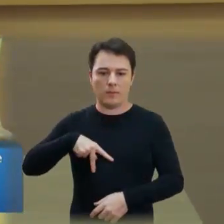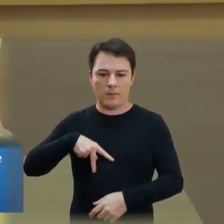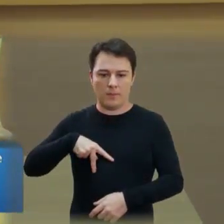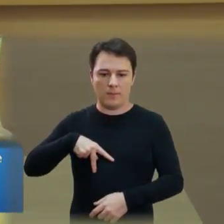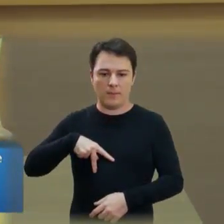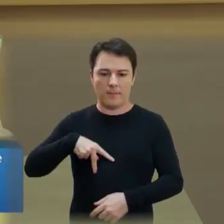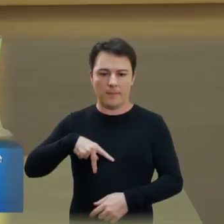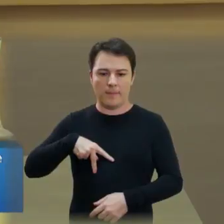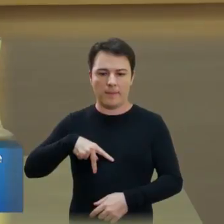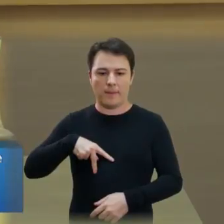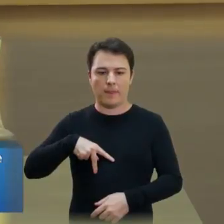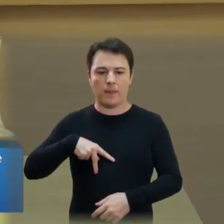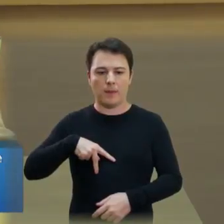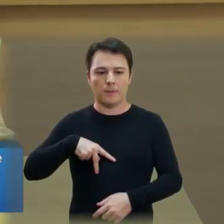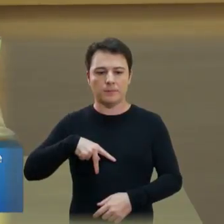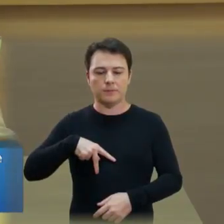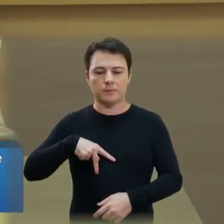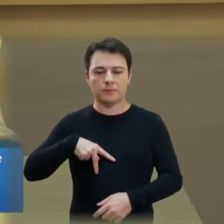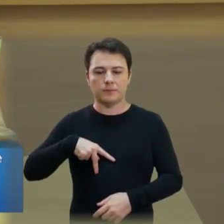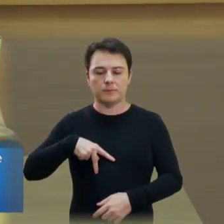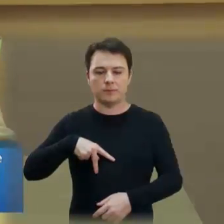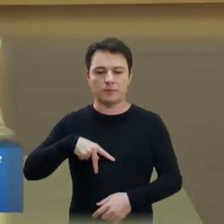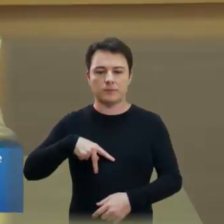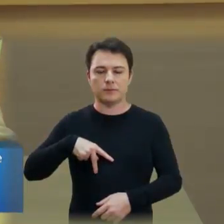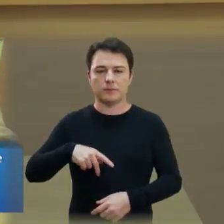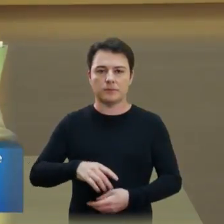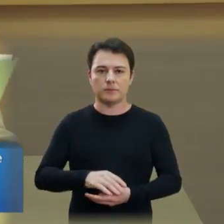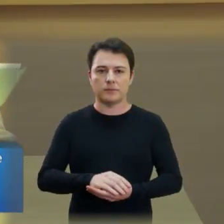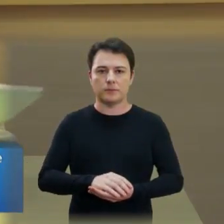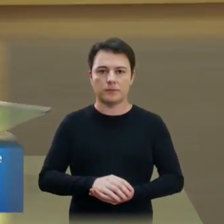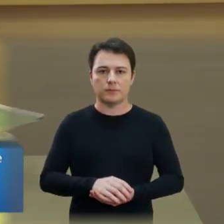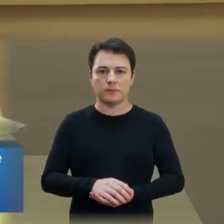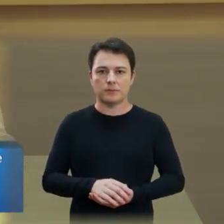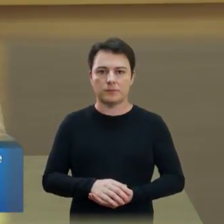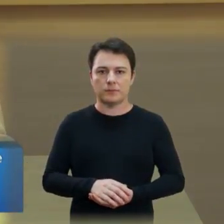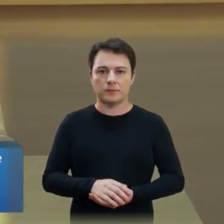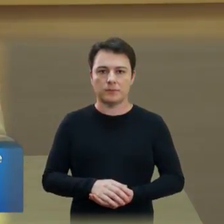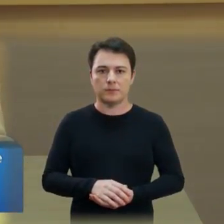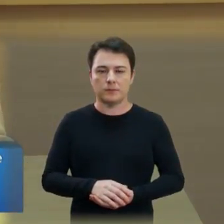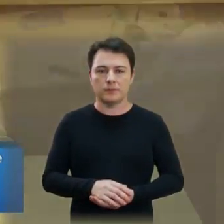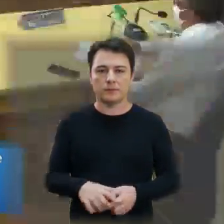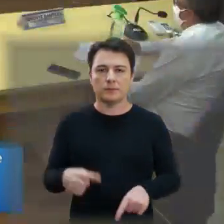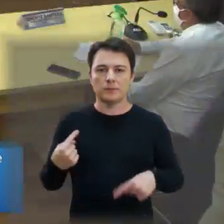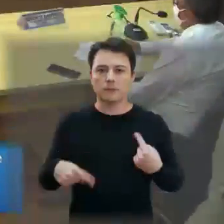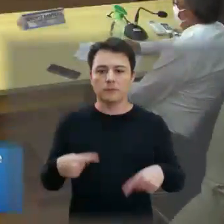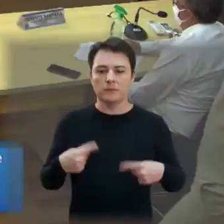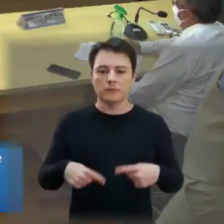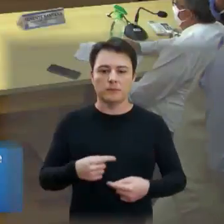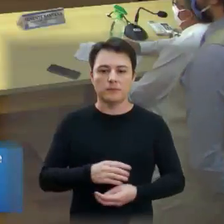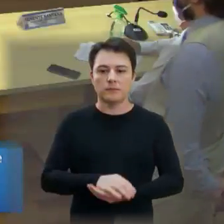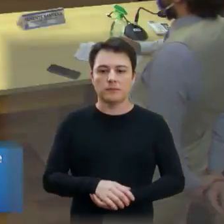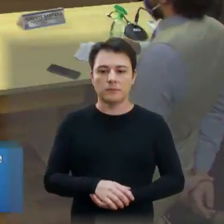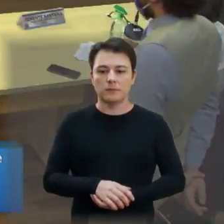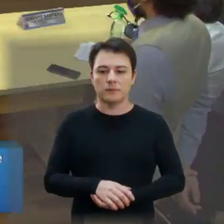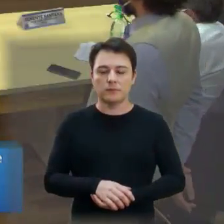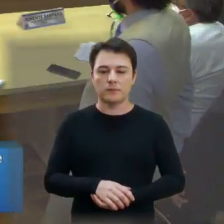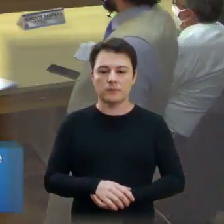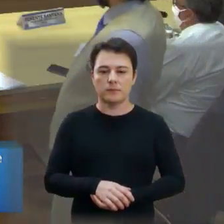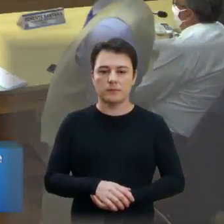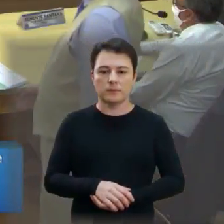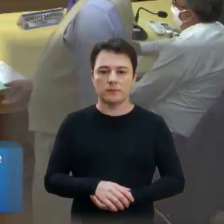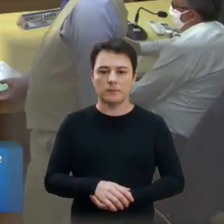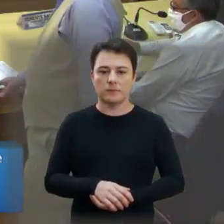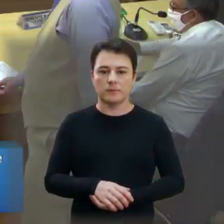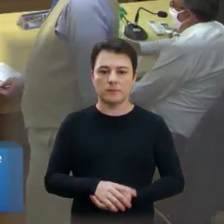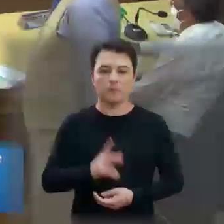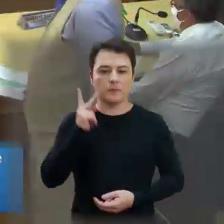pública descentralizada da economia criativa e solidária e da outras providências. Em discussão? Encerrada a discussão.